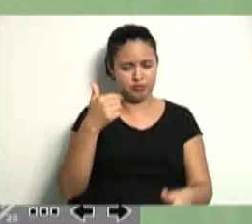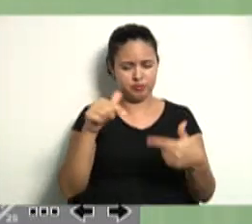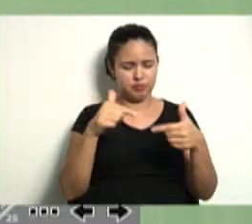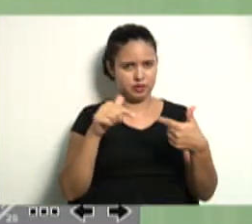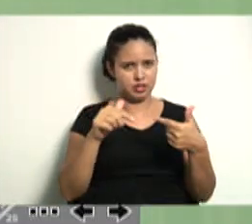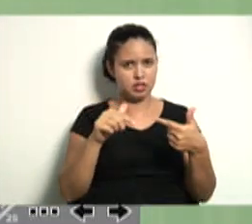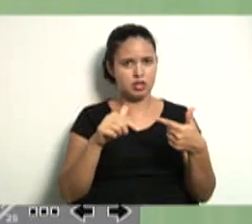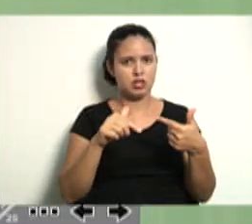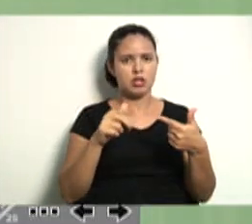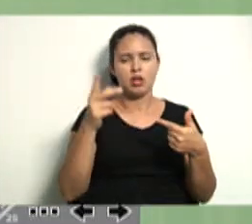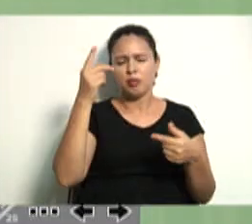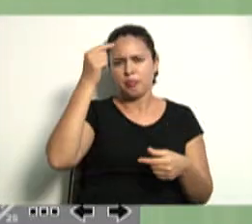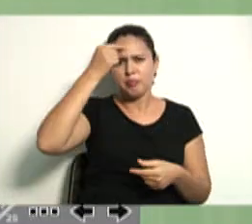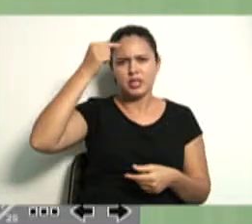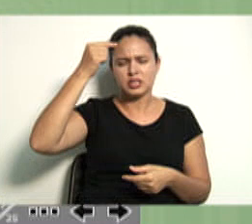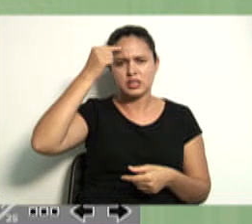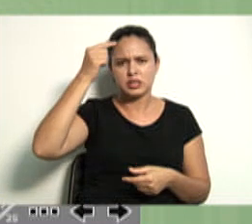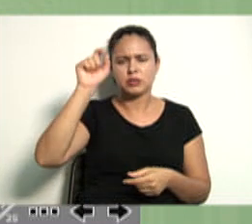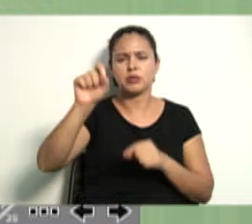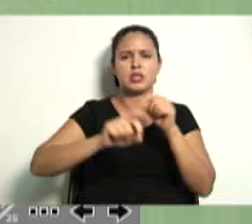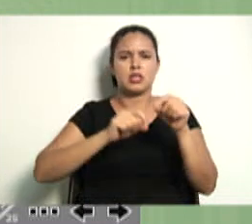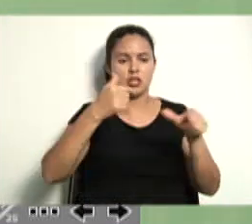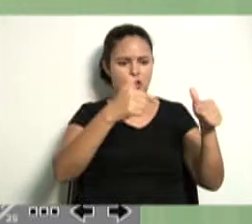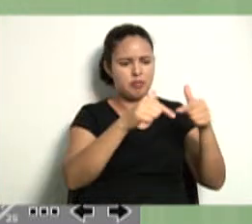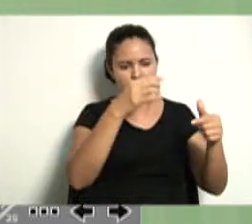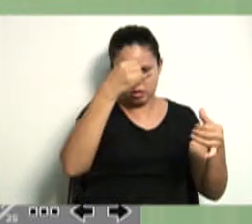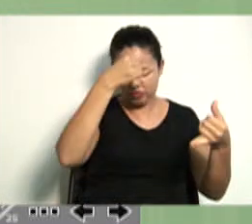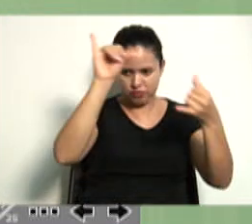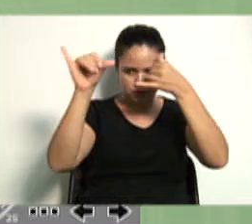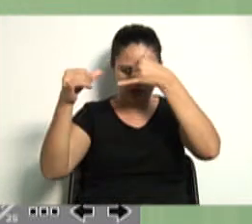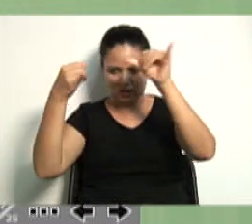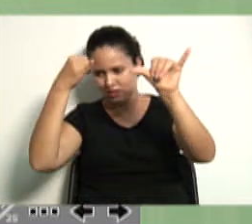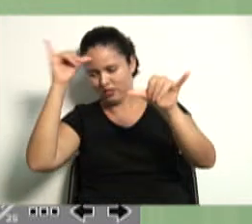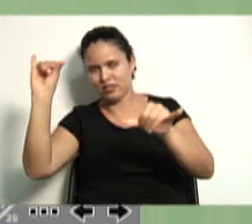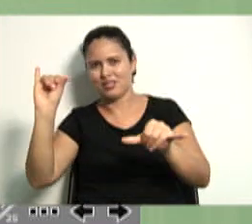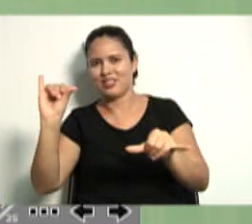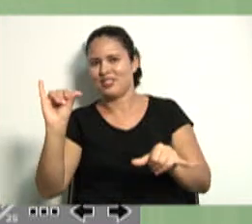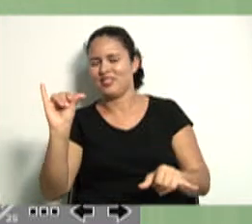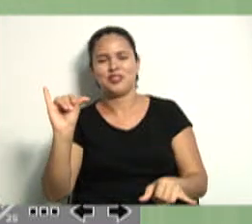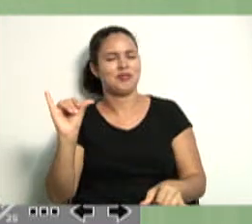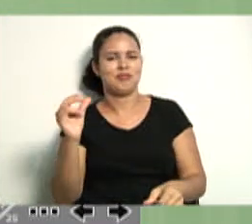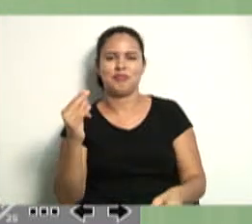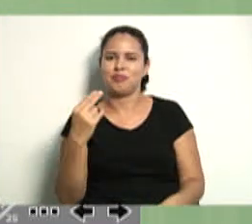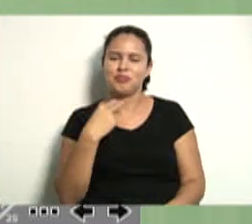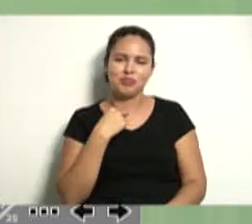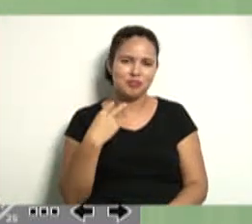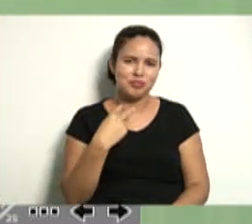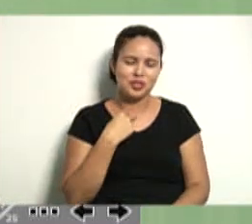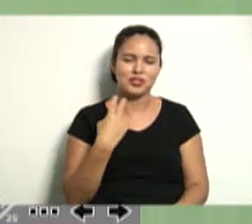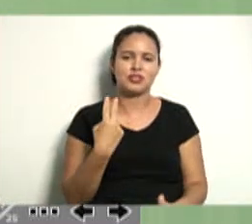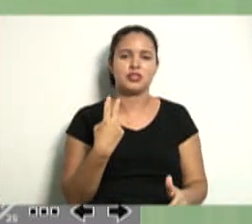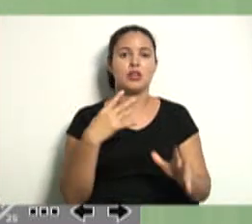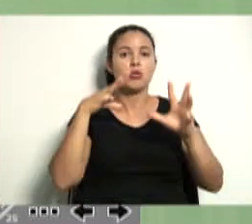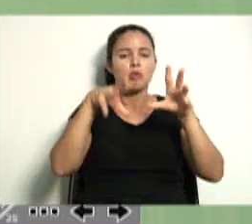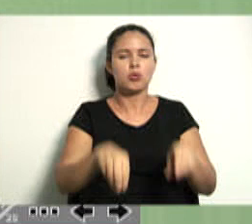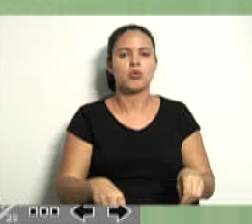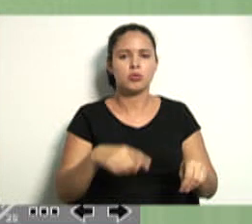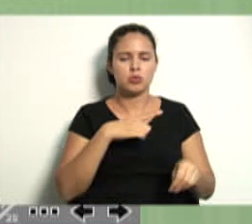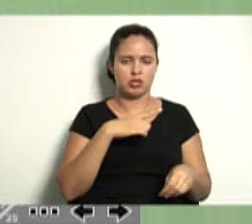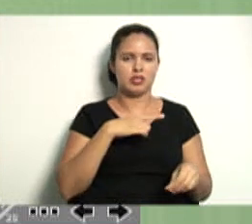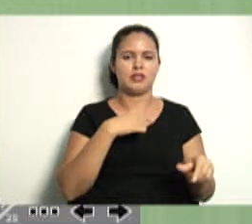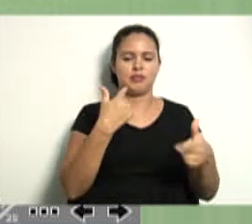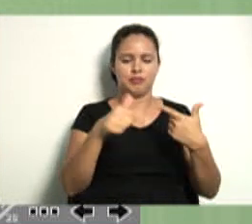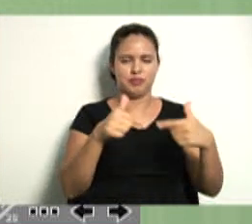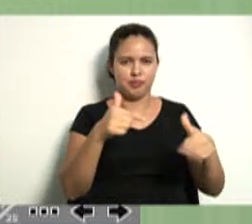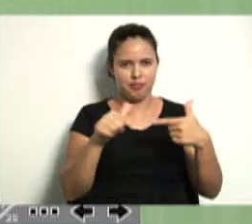fugir ao trabalho. Onde estivermos, lá estará o trabalho. Realizar trabalho é uma